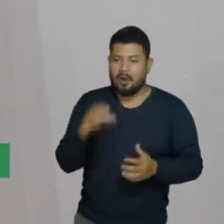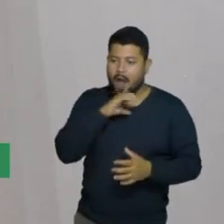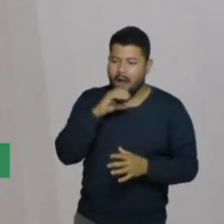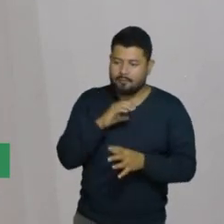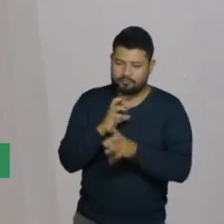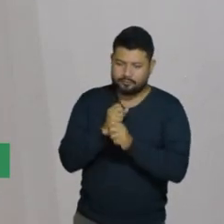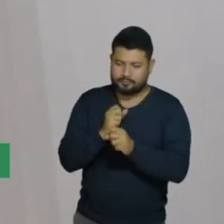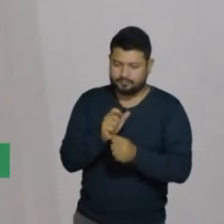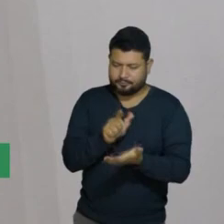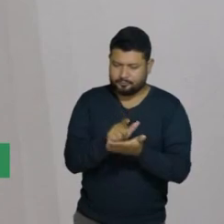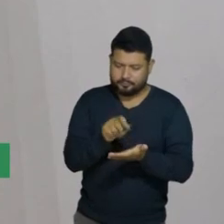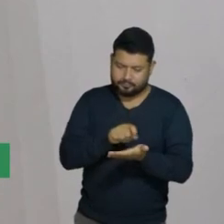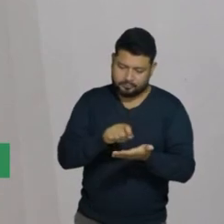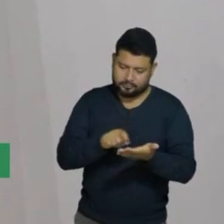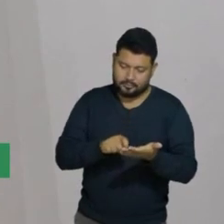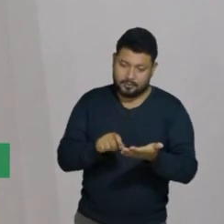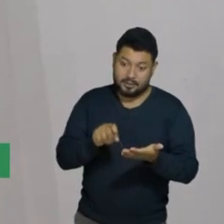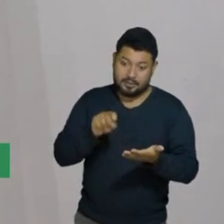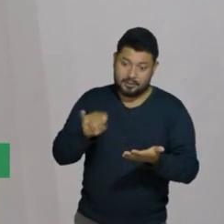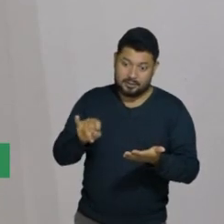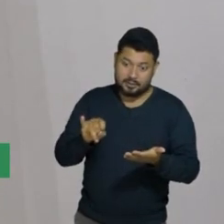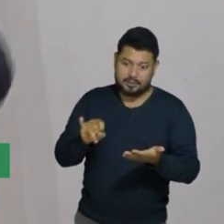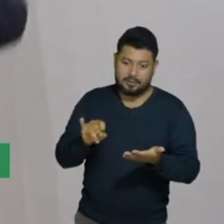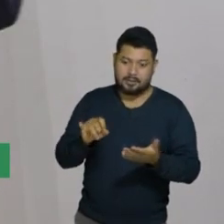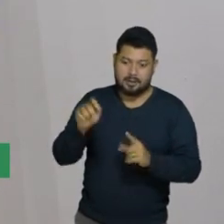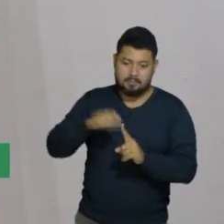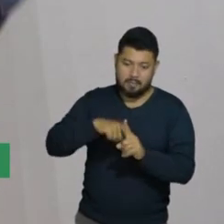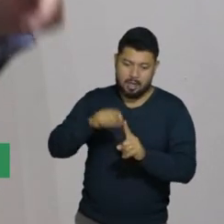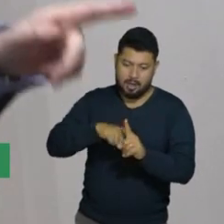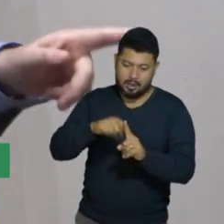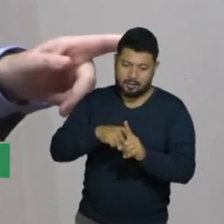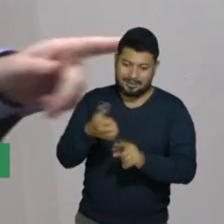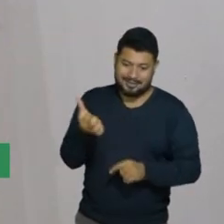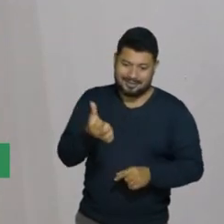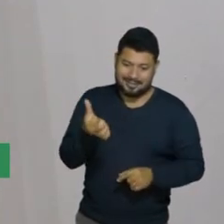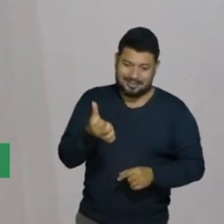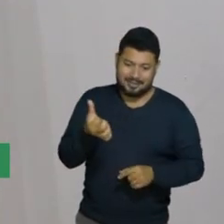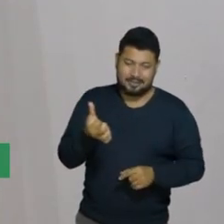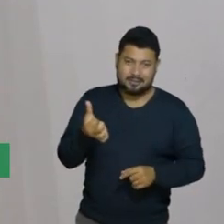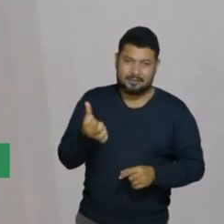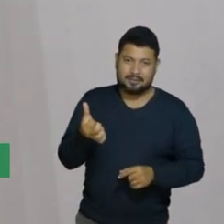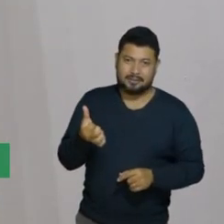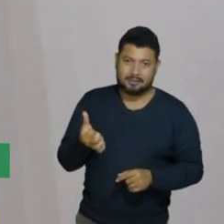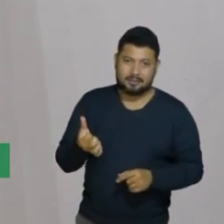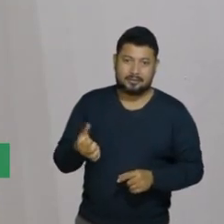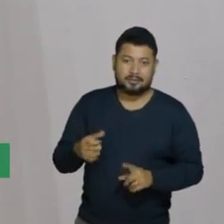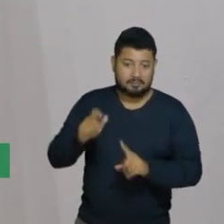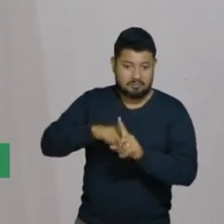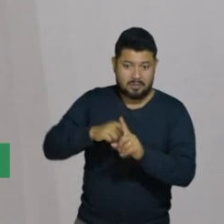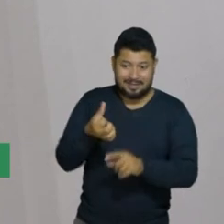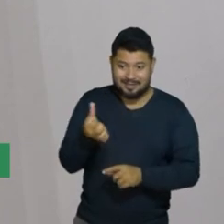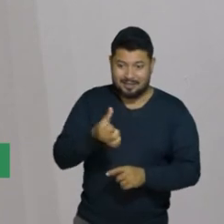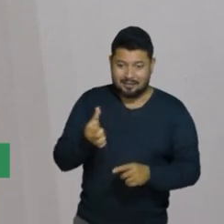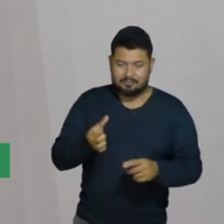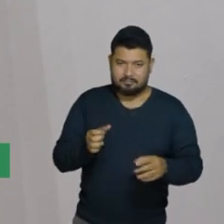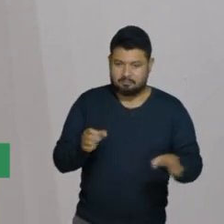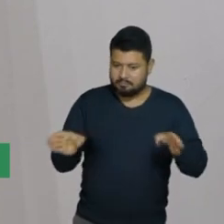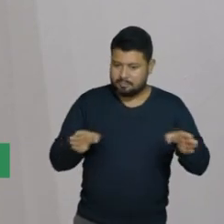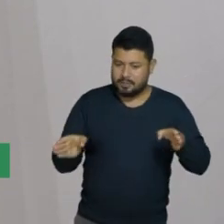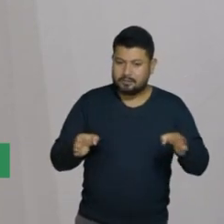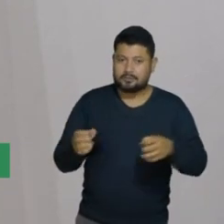ficássemos com 6 meses dos 5 anos, com 6 meses somente do